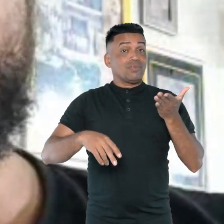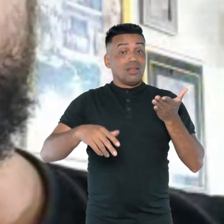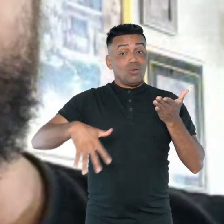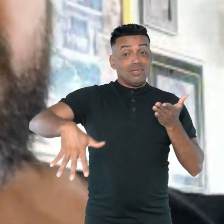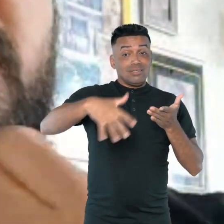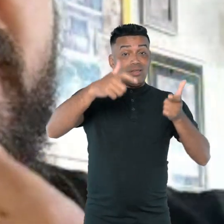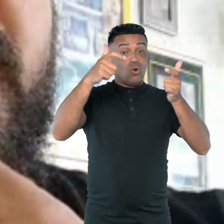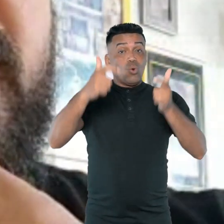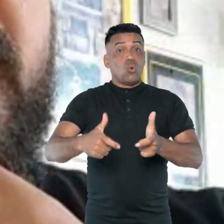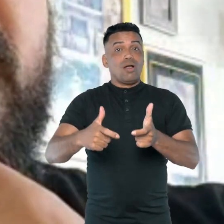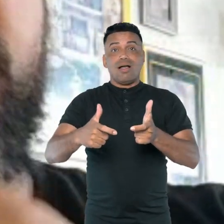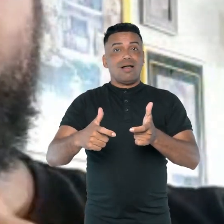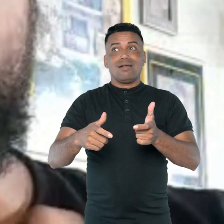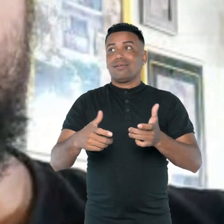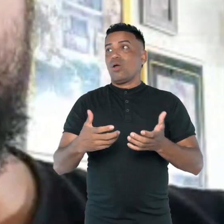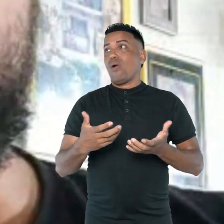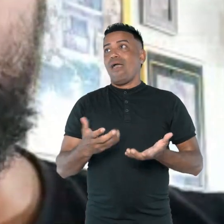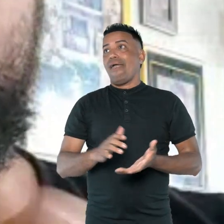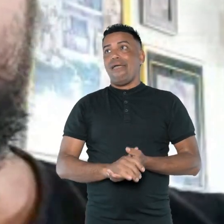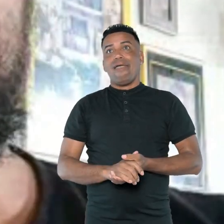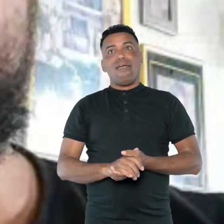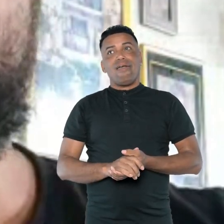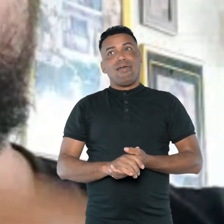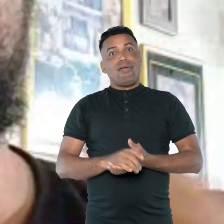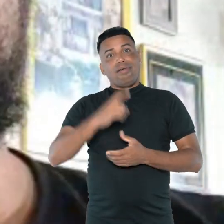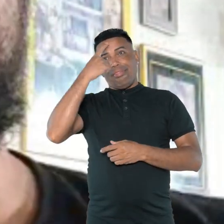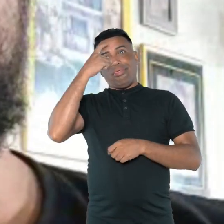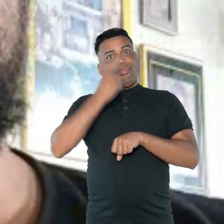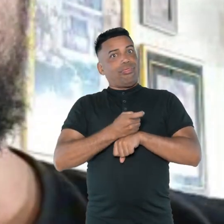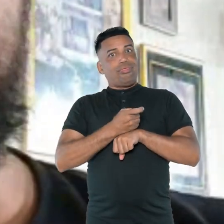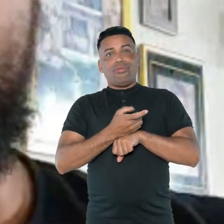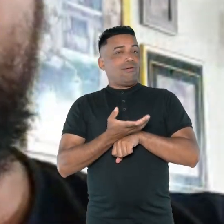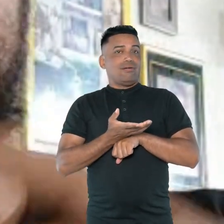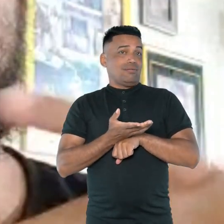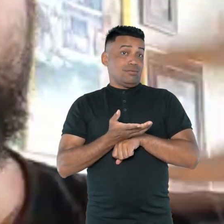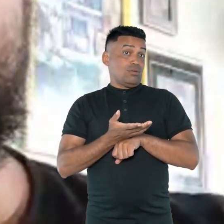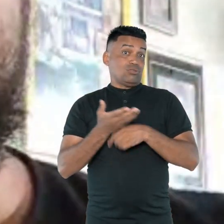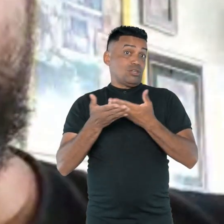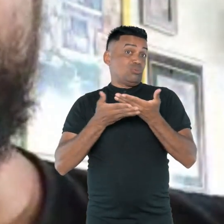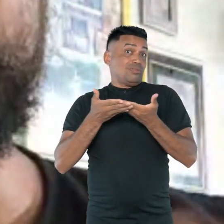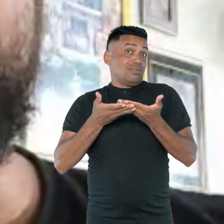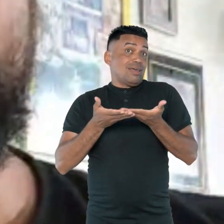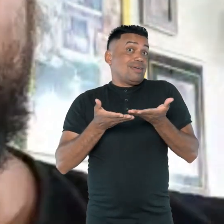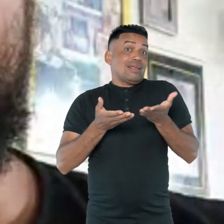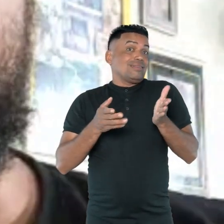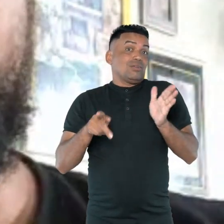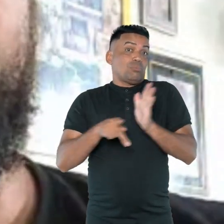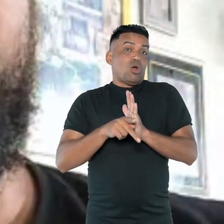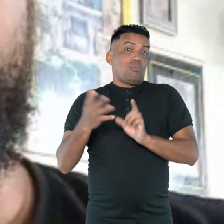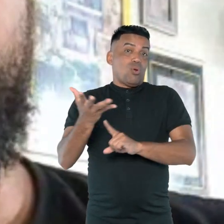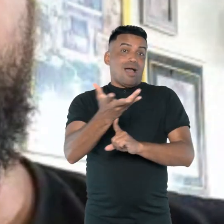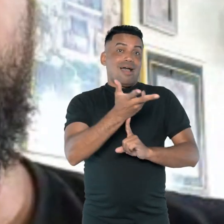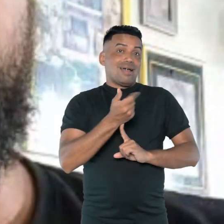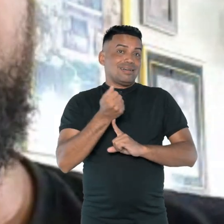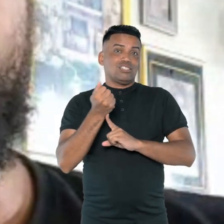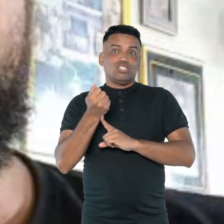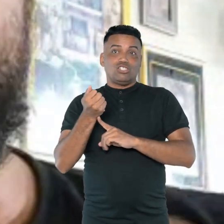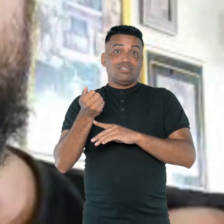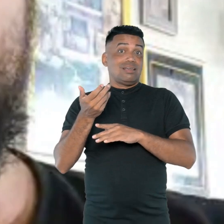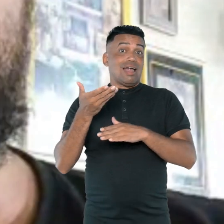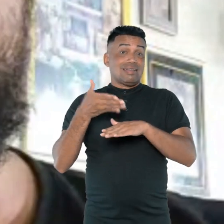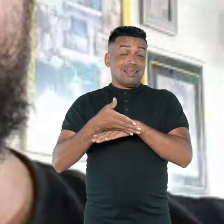esse espaço que não é pedante, arrogante, nós não estamos tratando de uma arte inacessível, né?